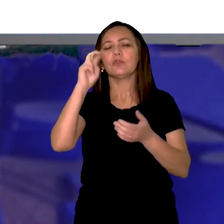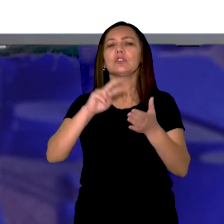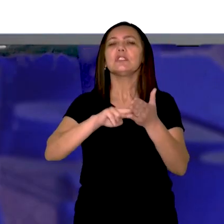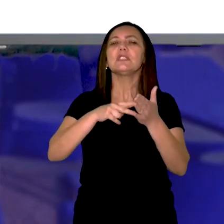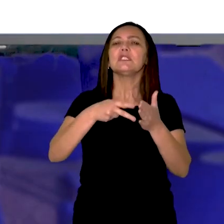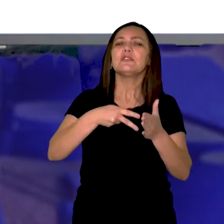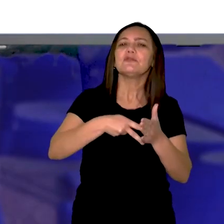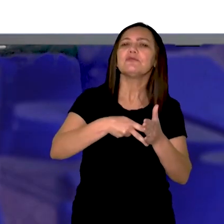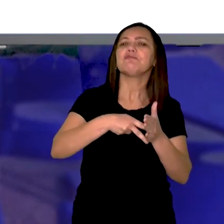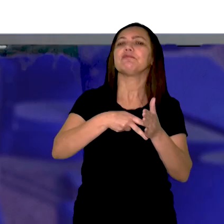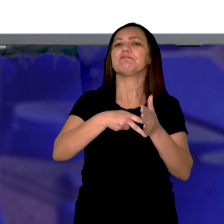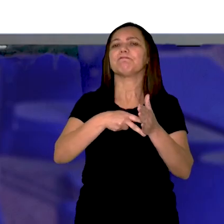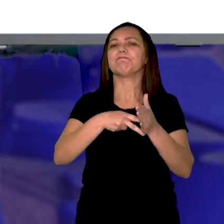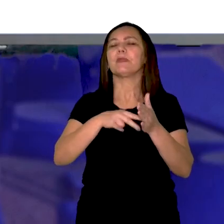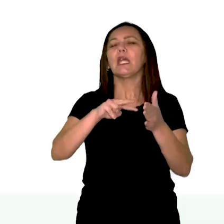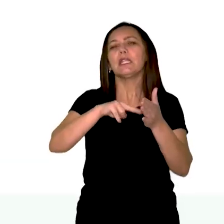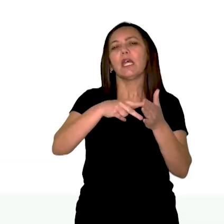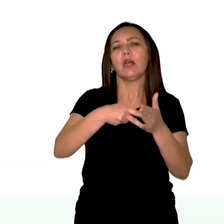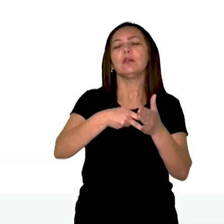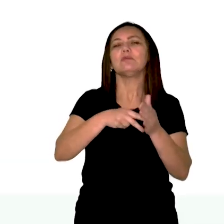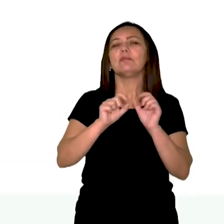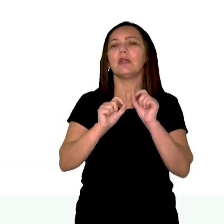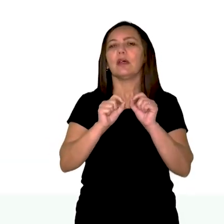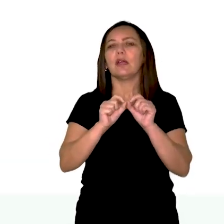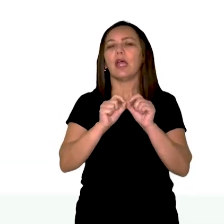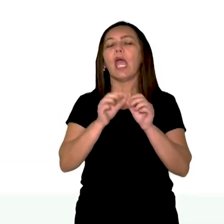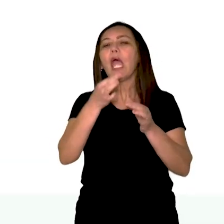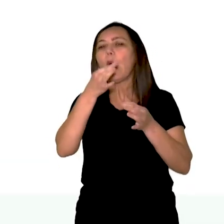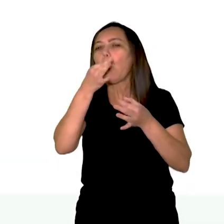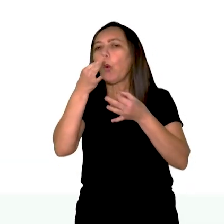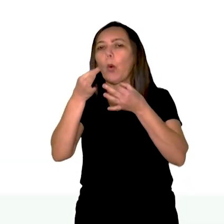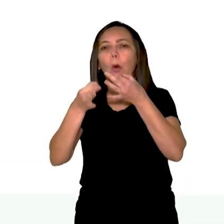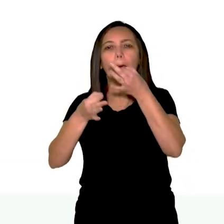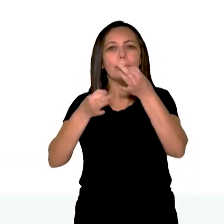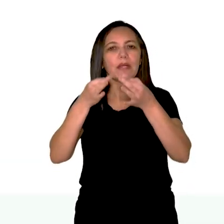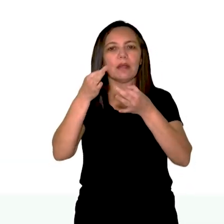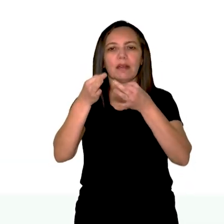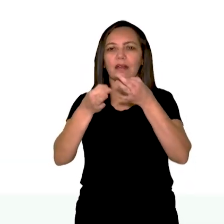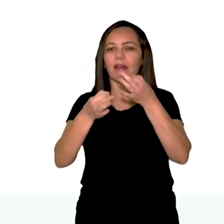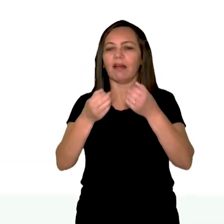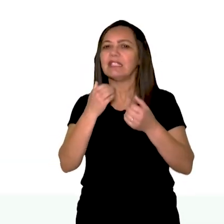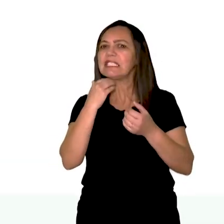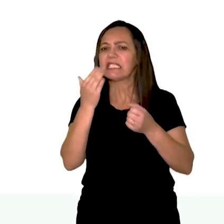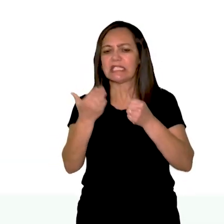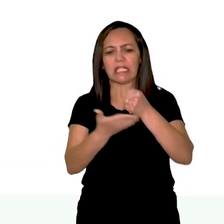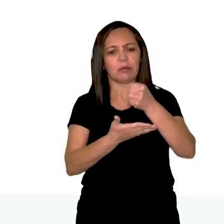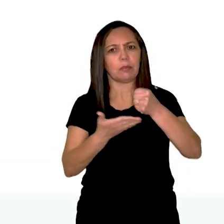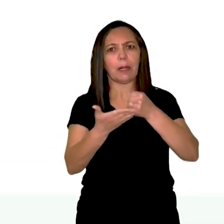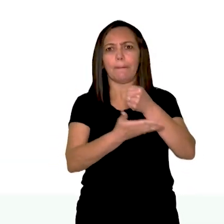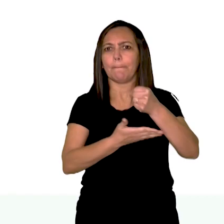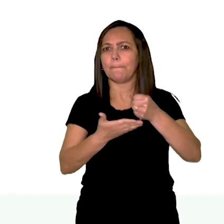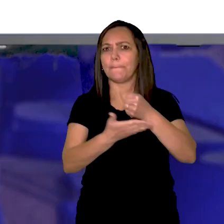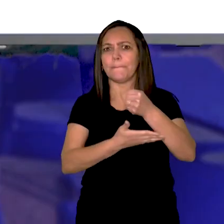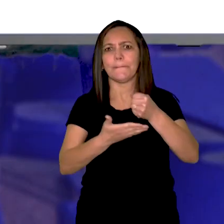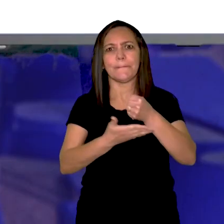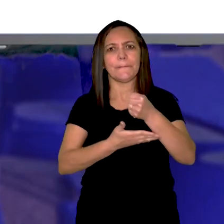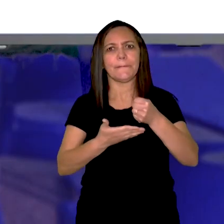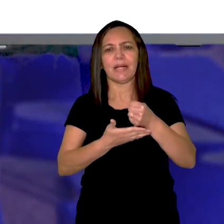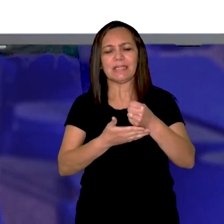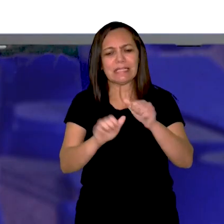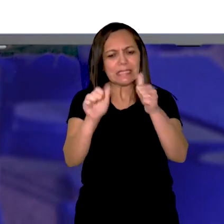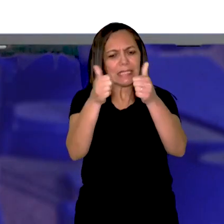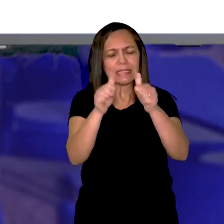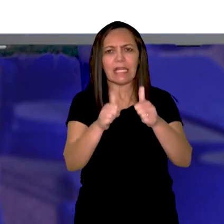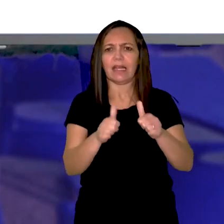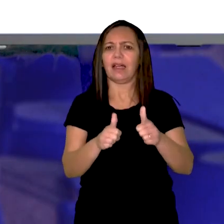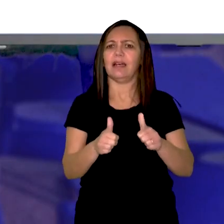comum. Então, senso comum é a mera opinião sem critérios de uma reflexão crítica, ou